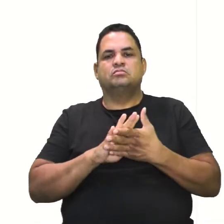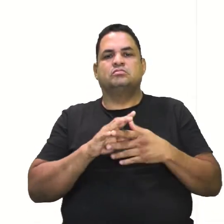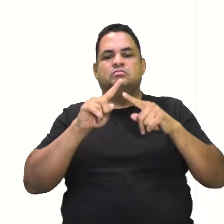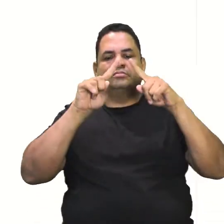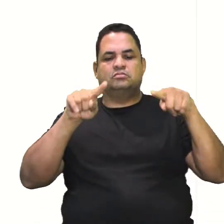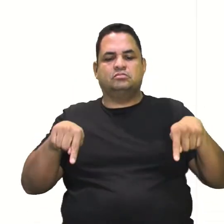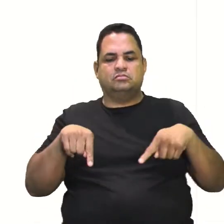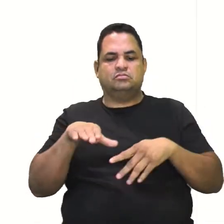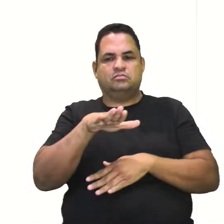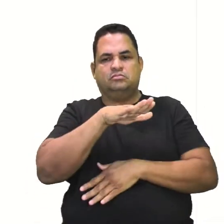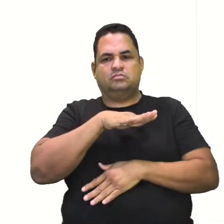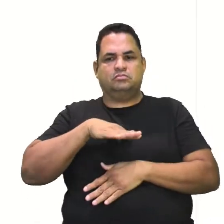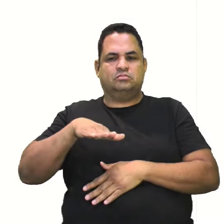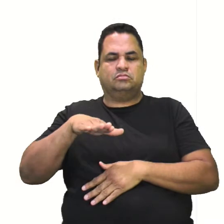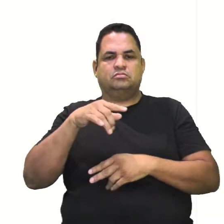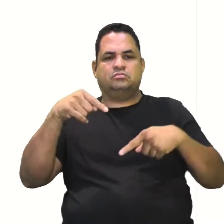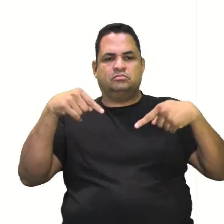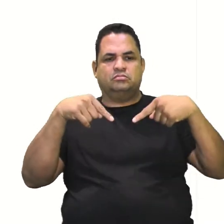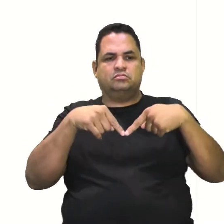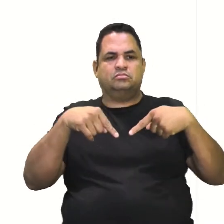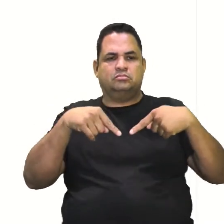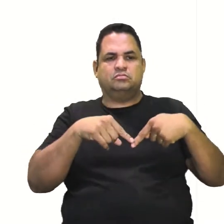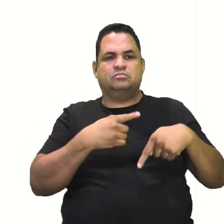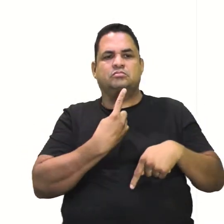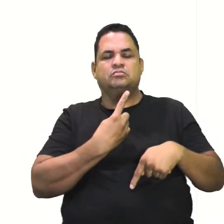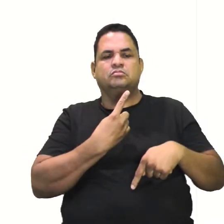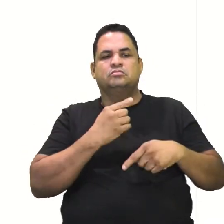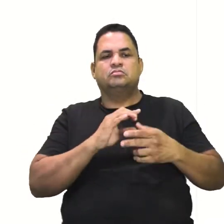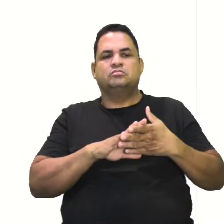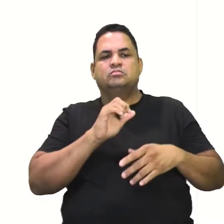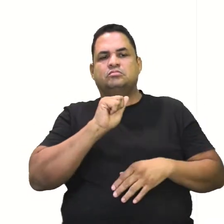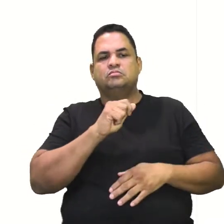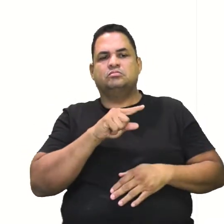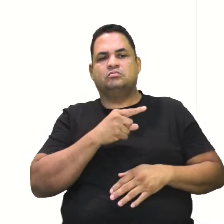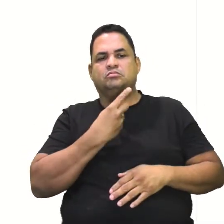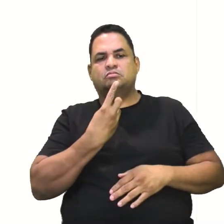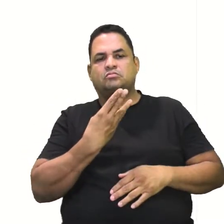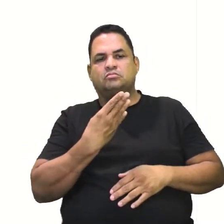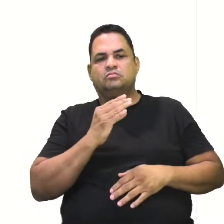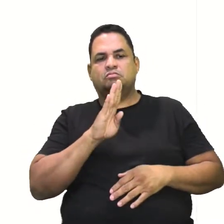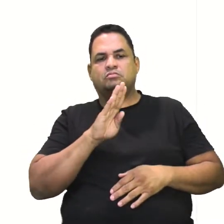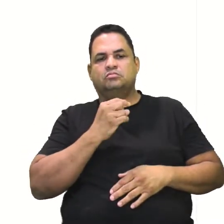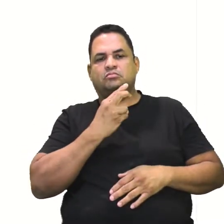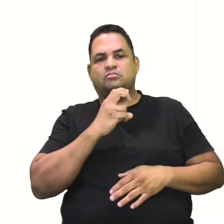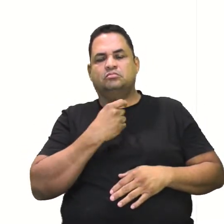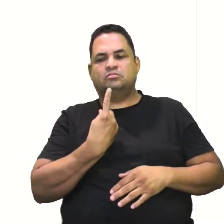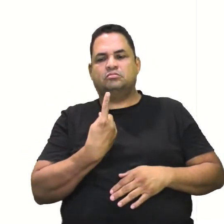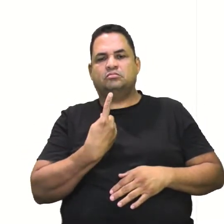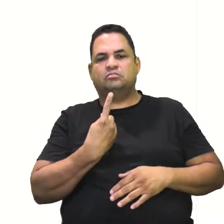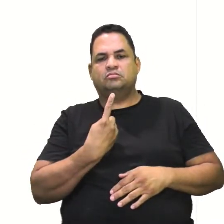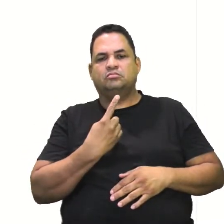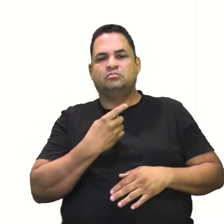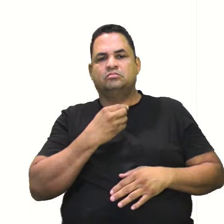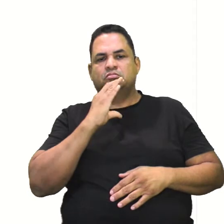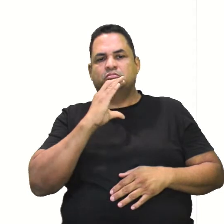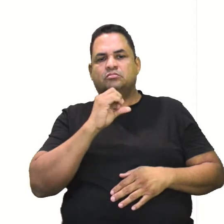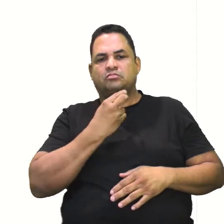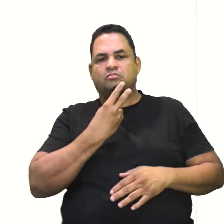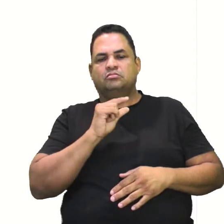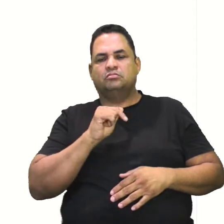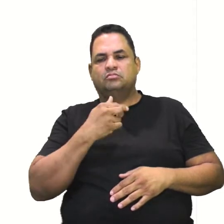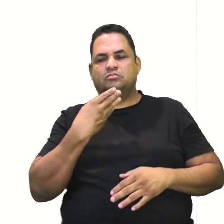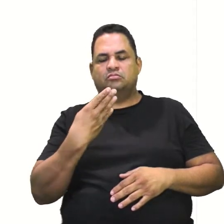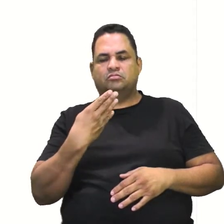Calcule a área do triângulo de vértices do ponto A, 1 e 4, ponto B, 5 e 1, e o ponto